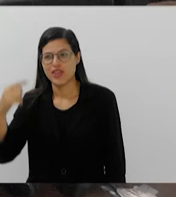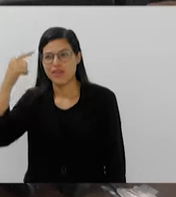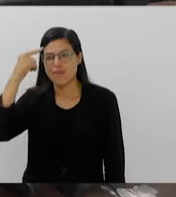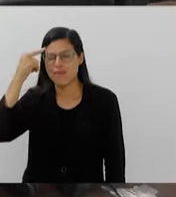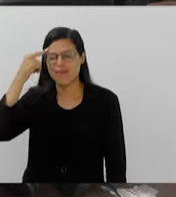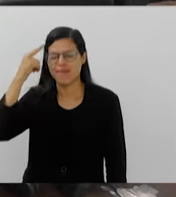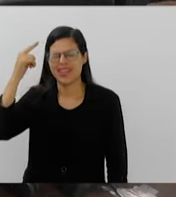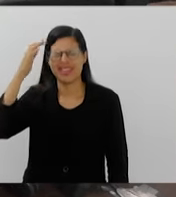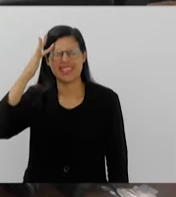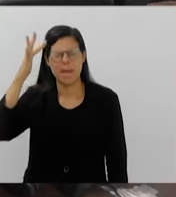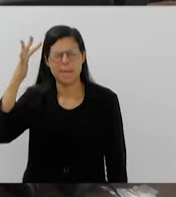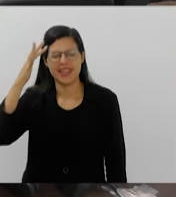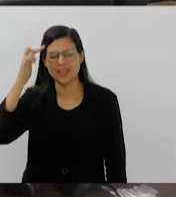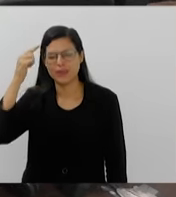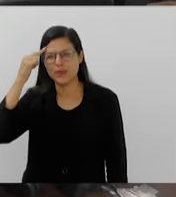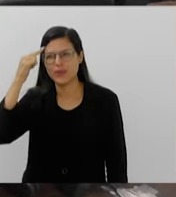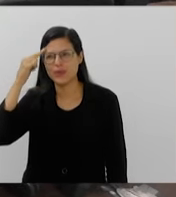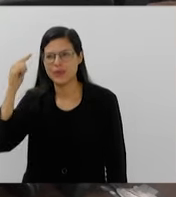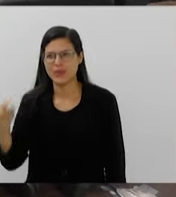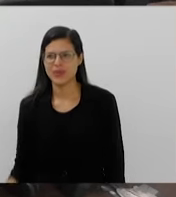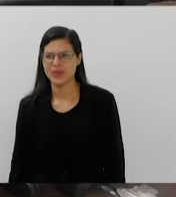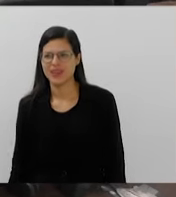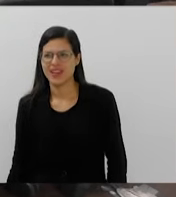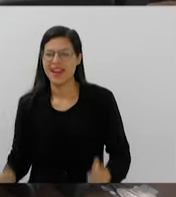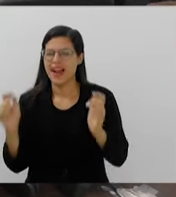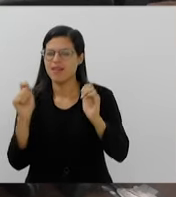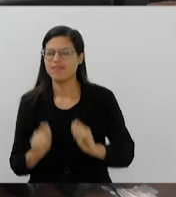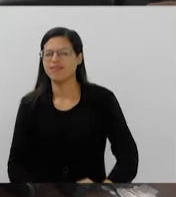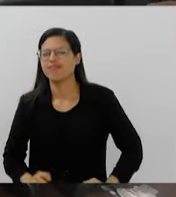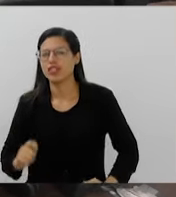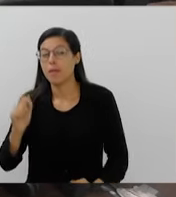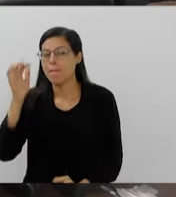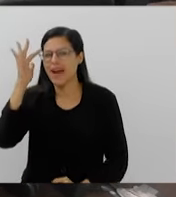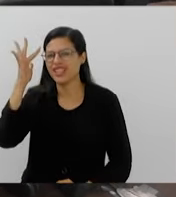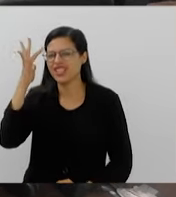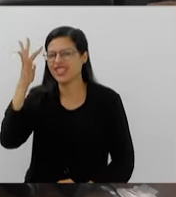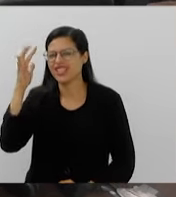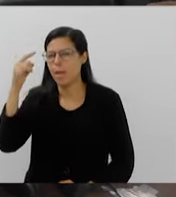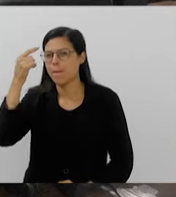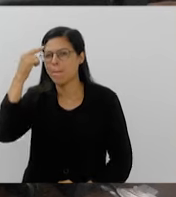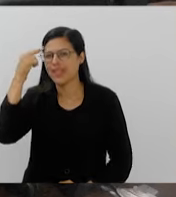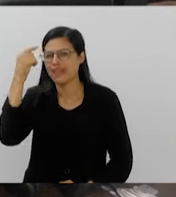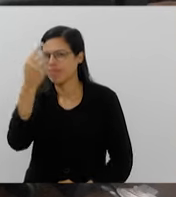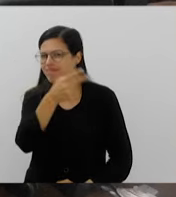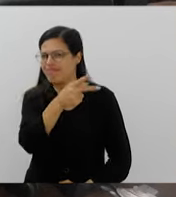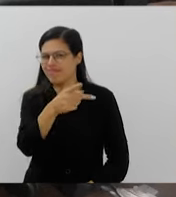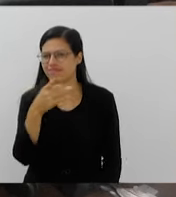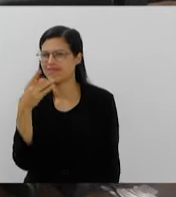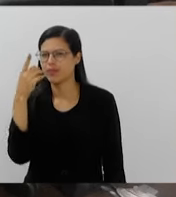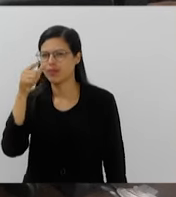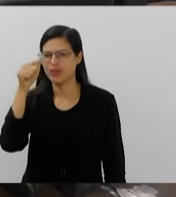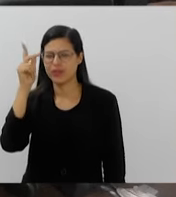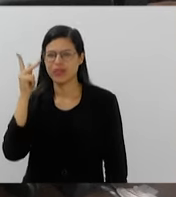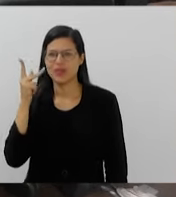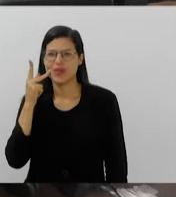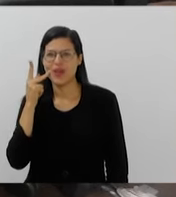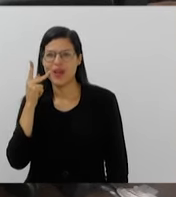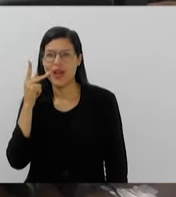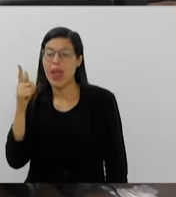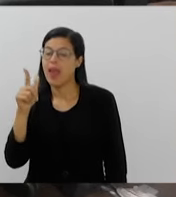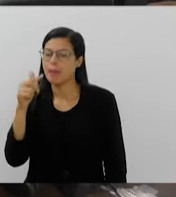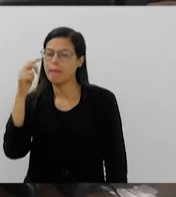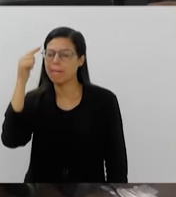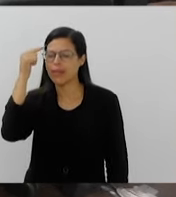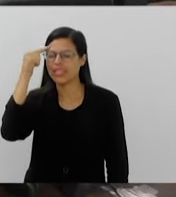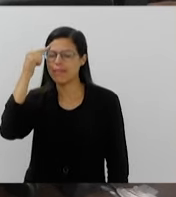Eu tenho a capacidade daqui de ler os pensamentos do deputado Luiz Paulo. Os pensamentos são absolutamente privados.